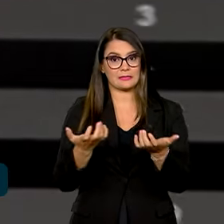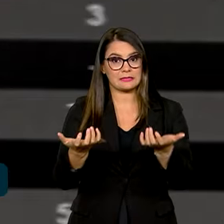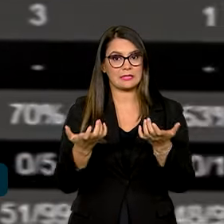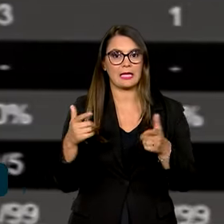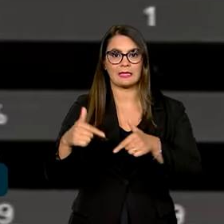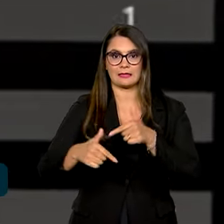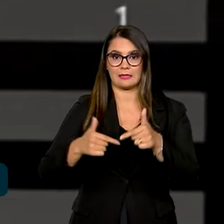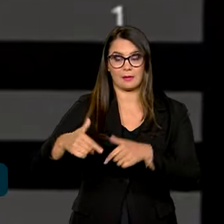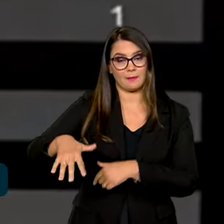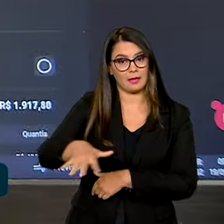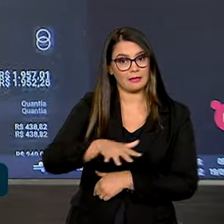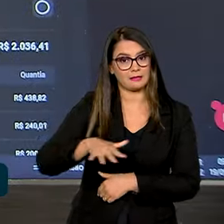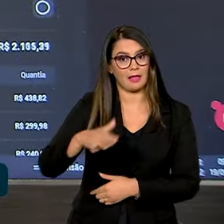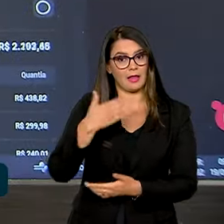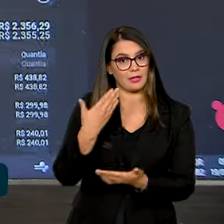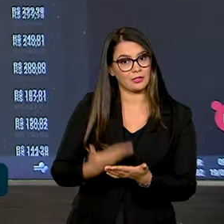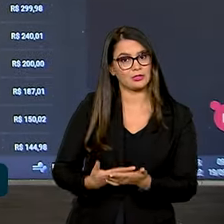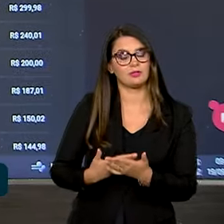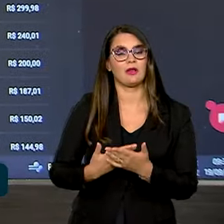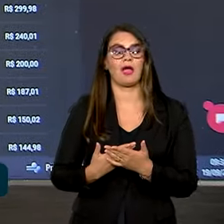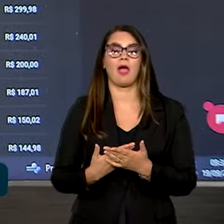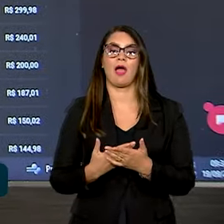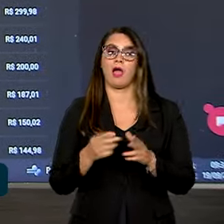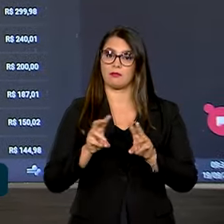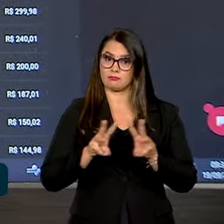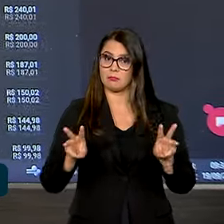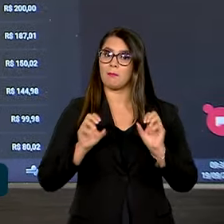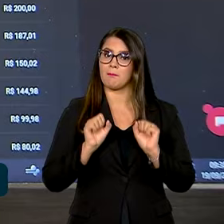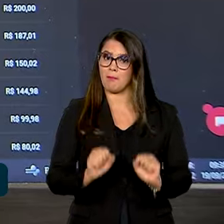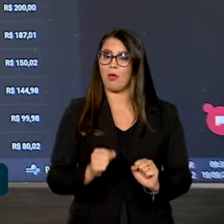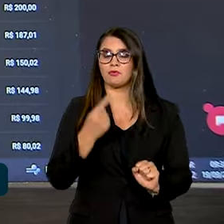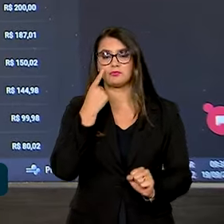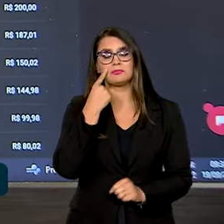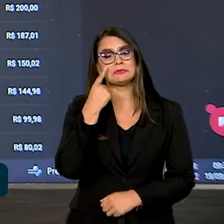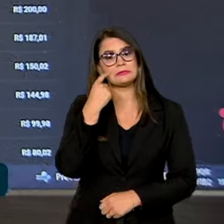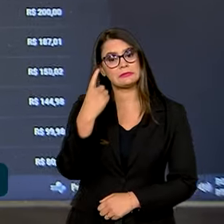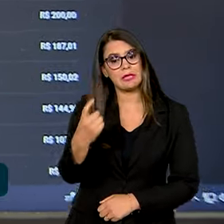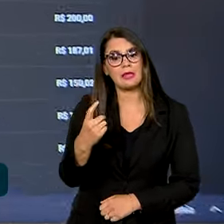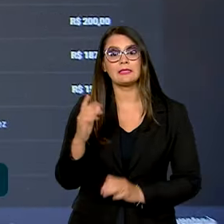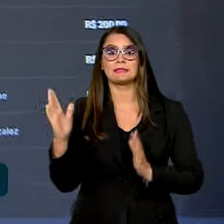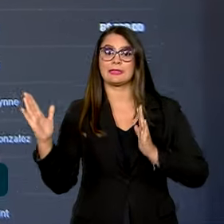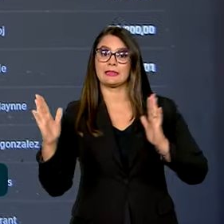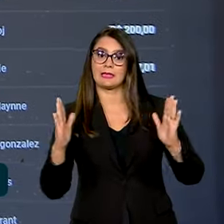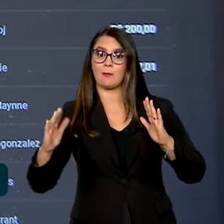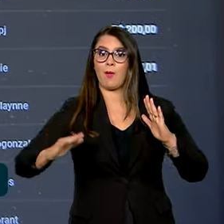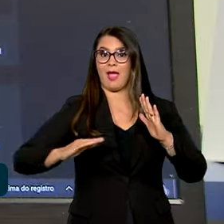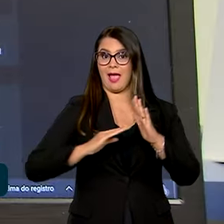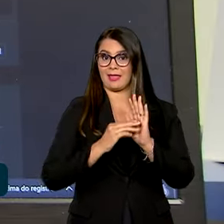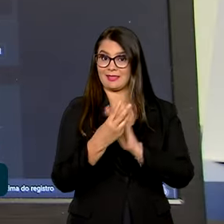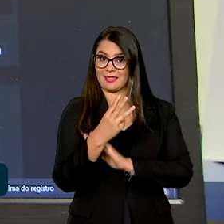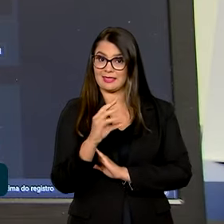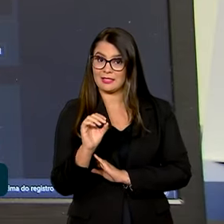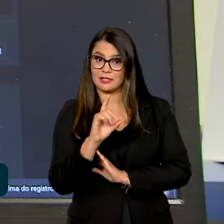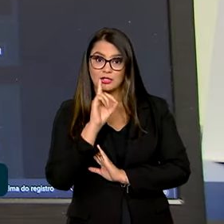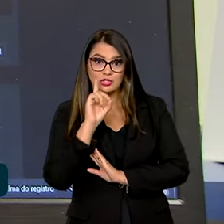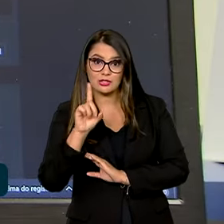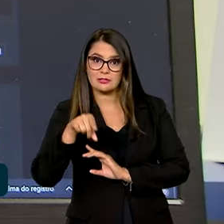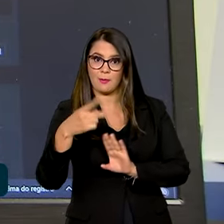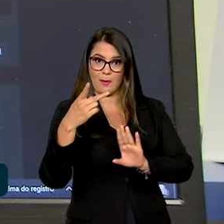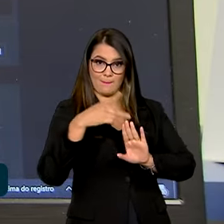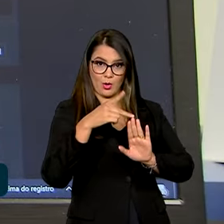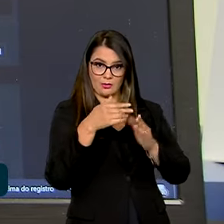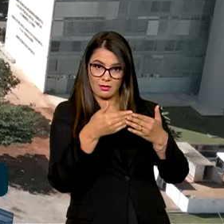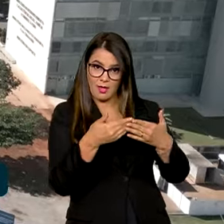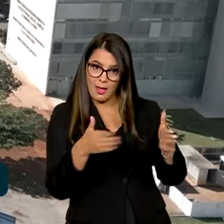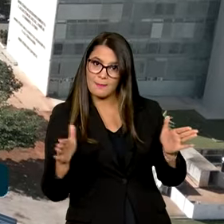atuar no mercado de apostas online poderão expressar o interesse no prazo de até 30 dias a partir da data